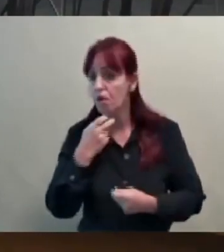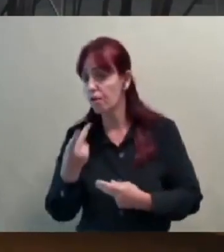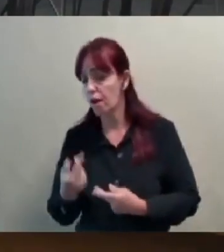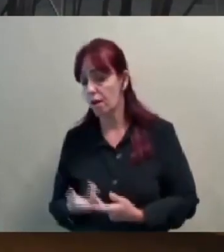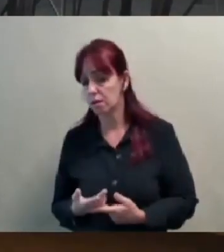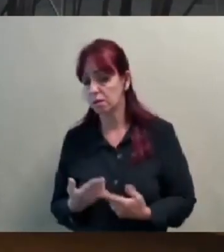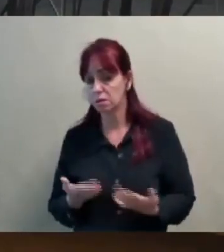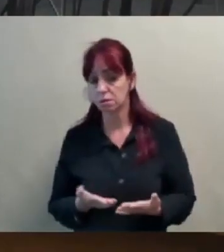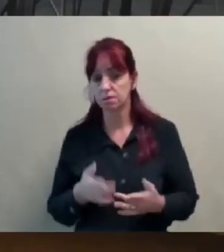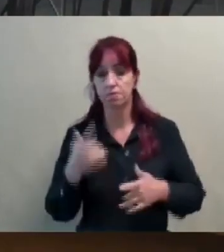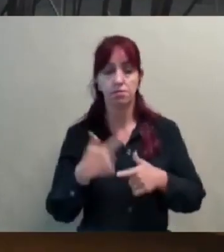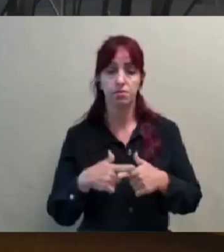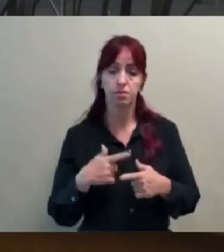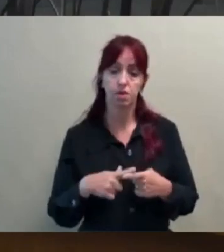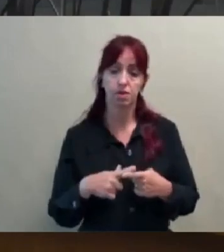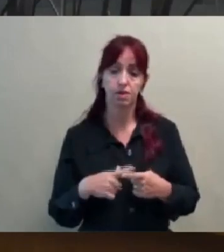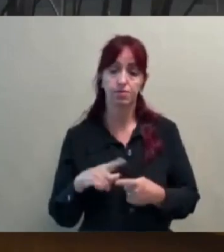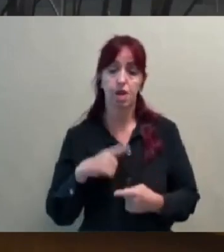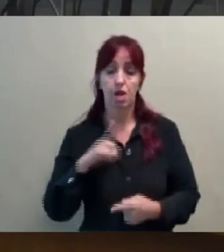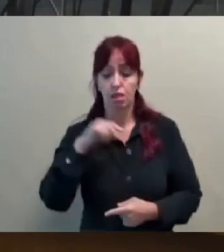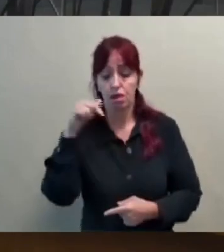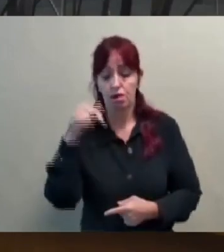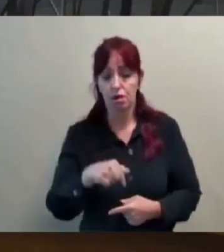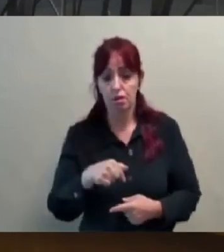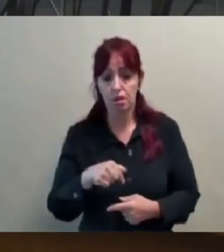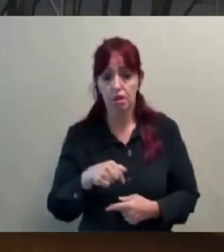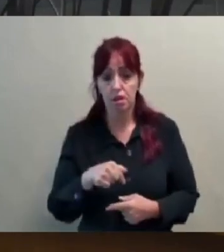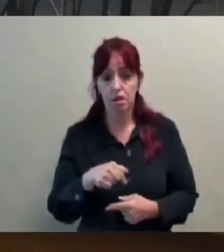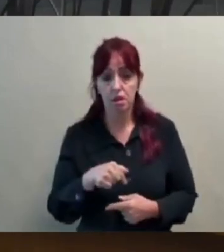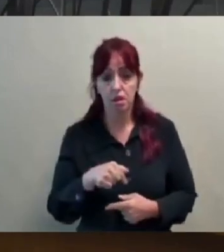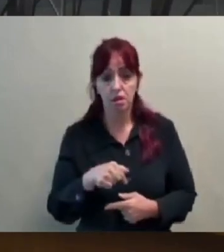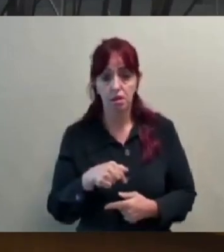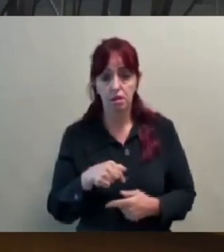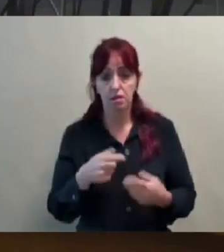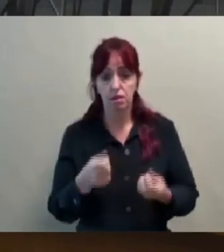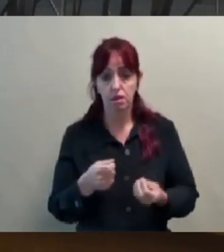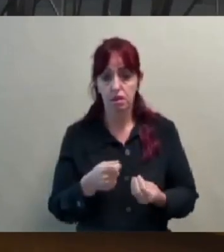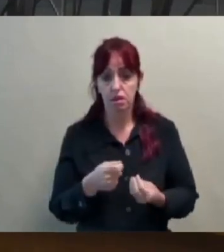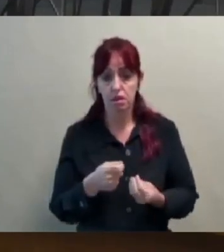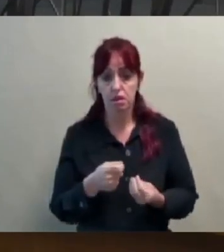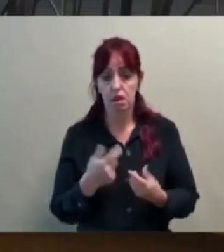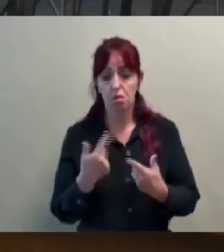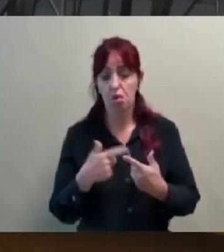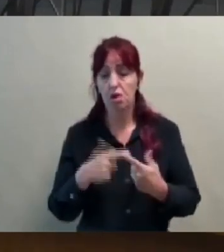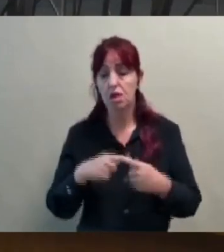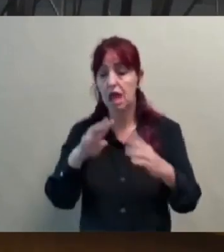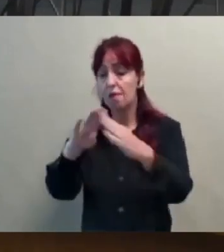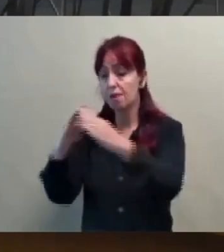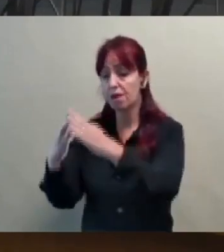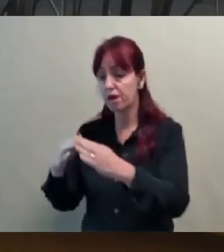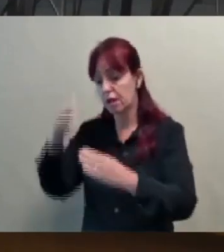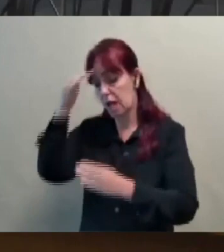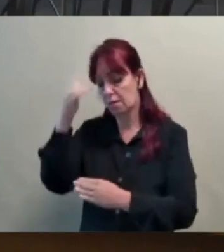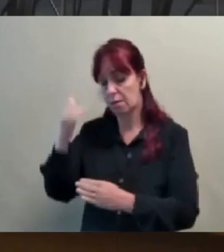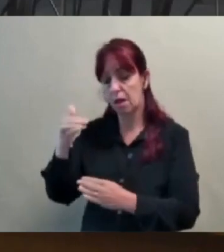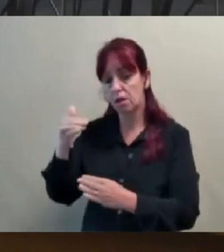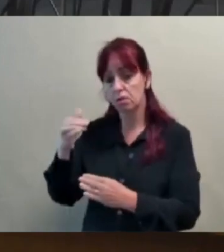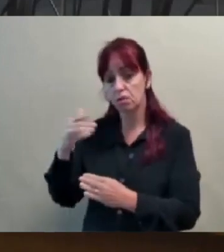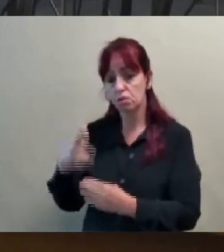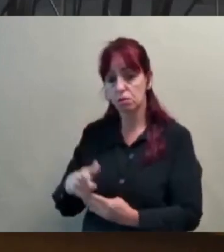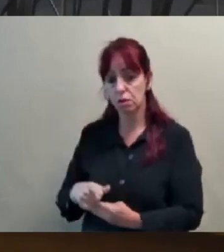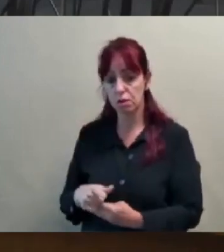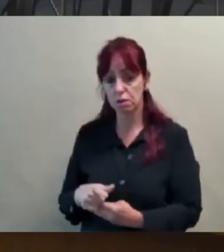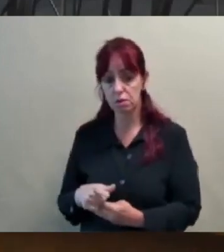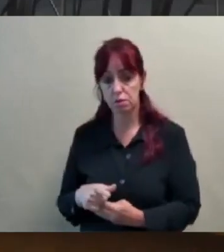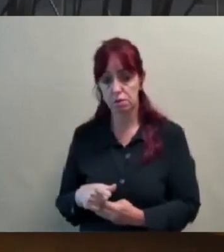Porque nós estamos sendo desrespeitados. A periferia está sendo desrespeitada.